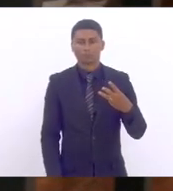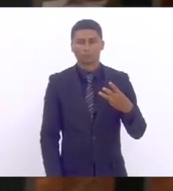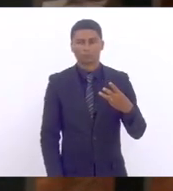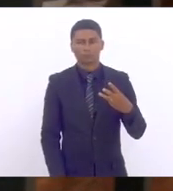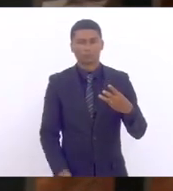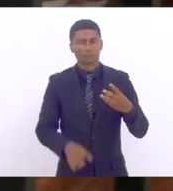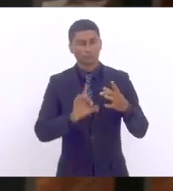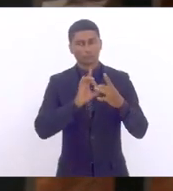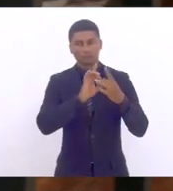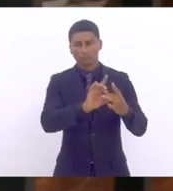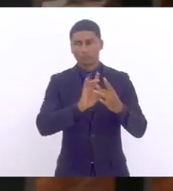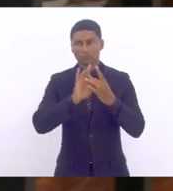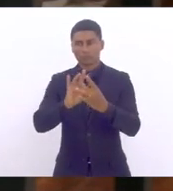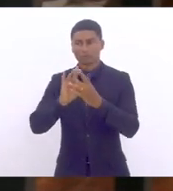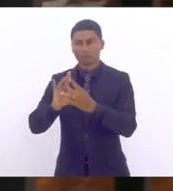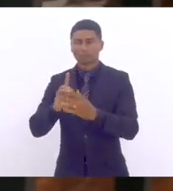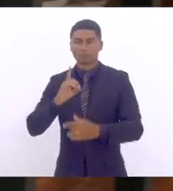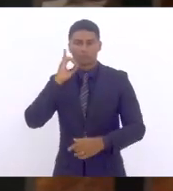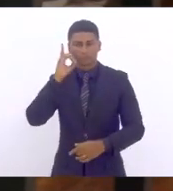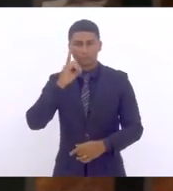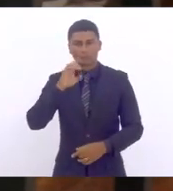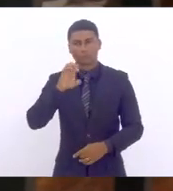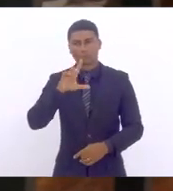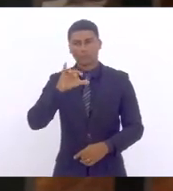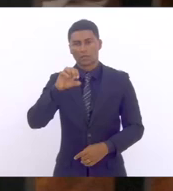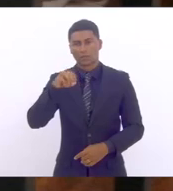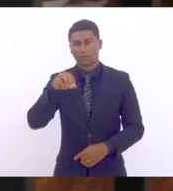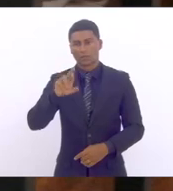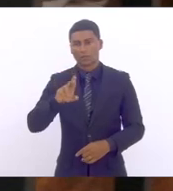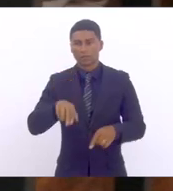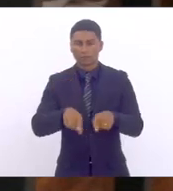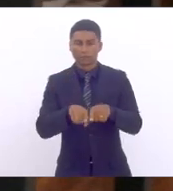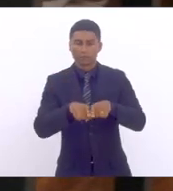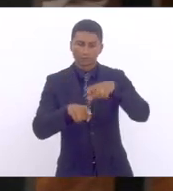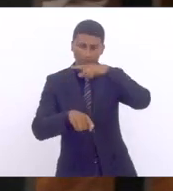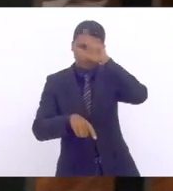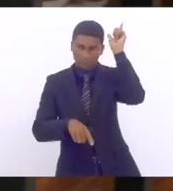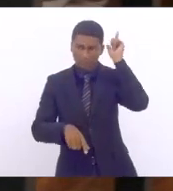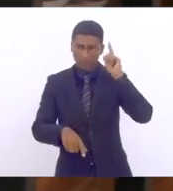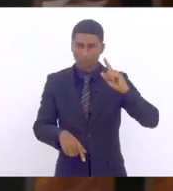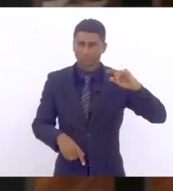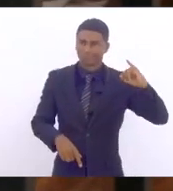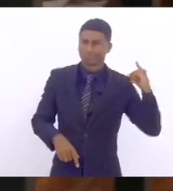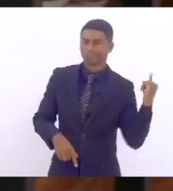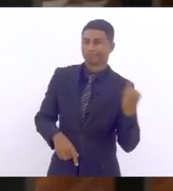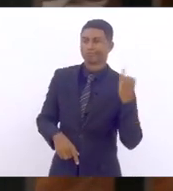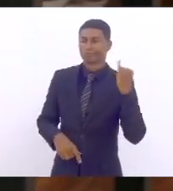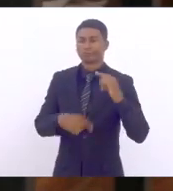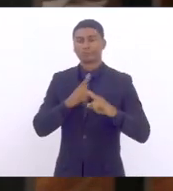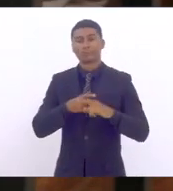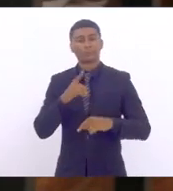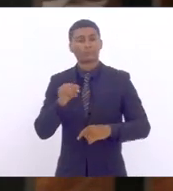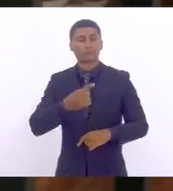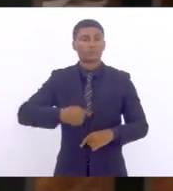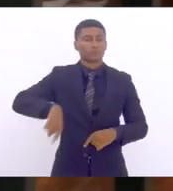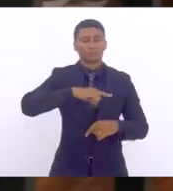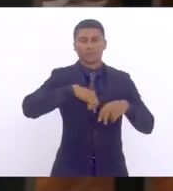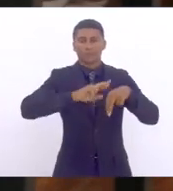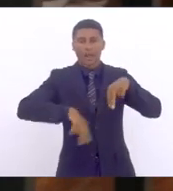parcerias com o deputado Eliomar Coelho, Luiz Paulo, fundamentais, porque se a gente não debater